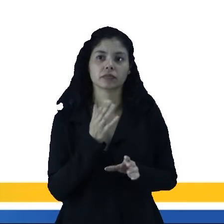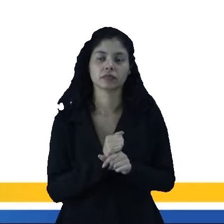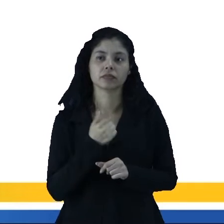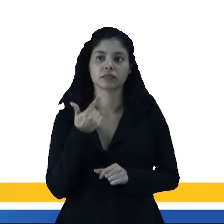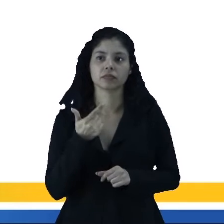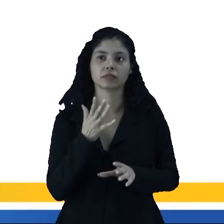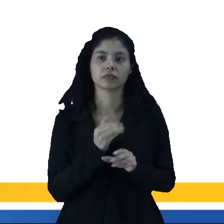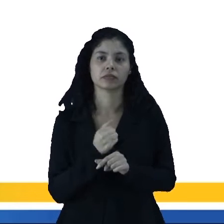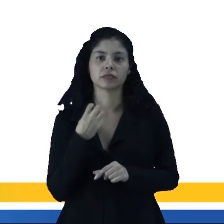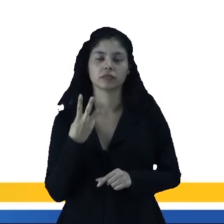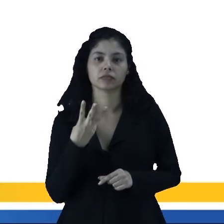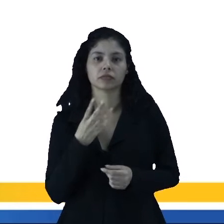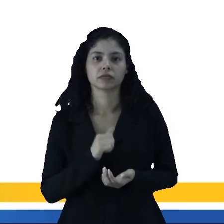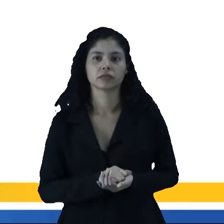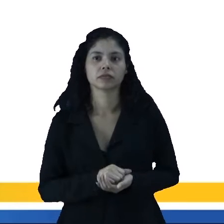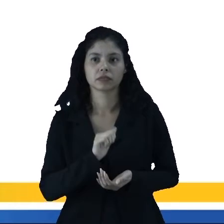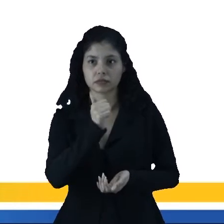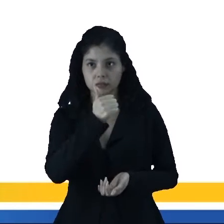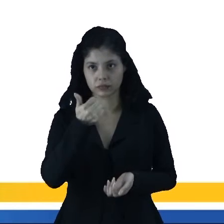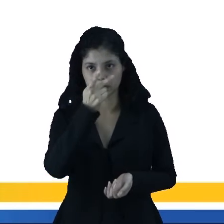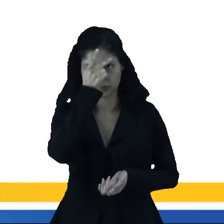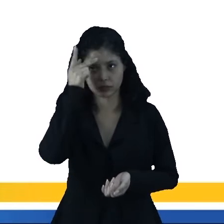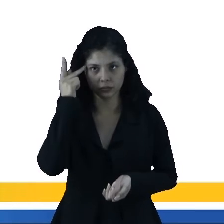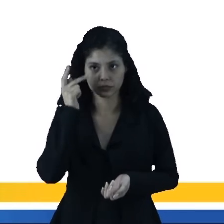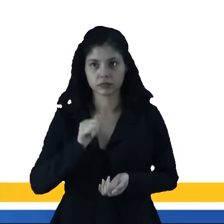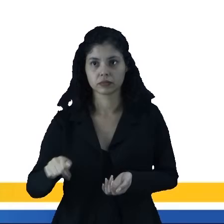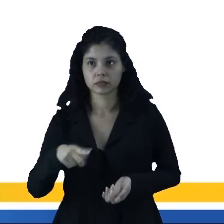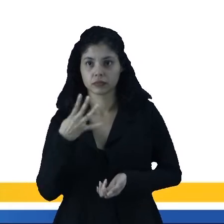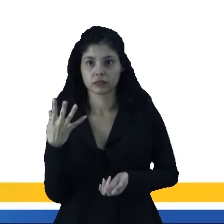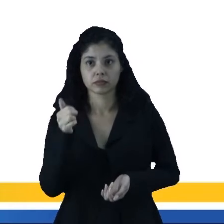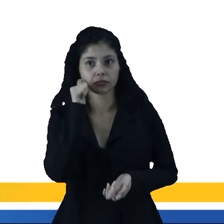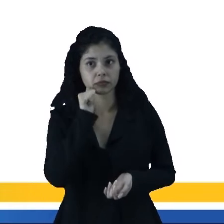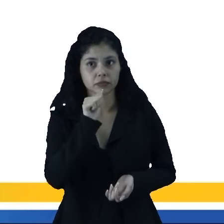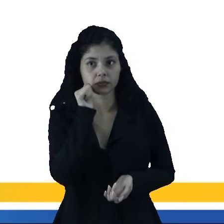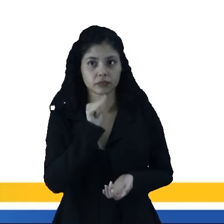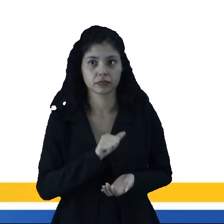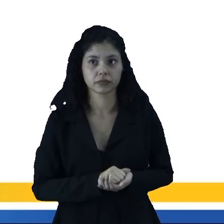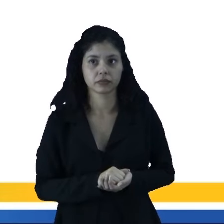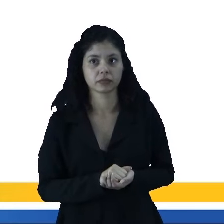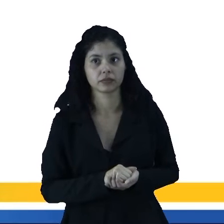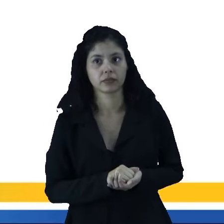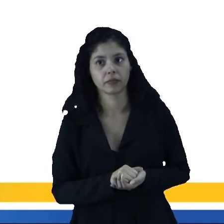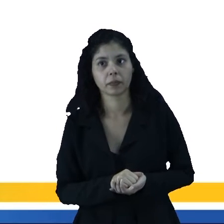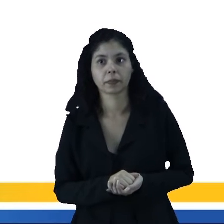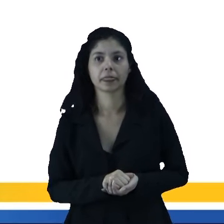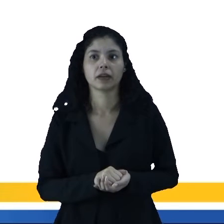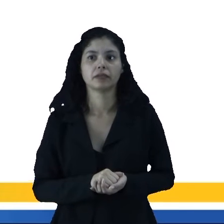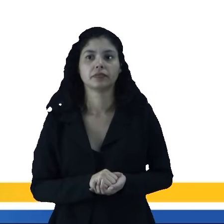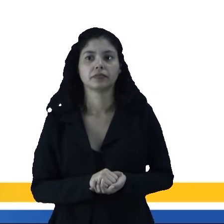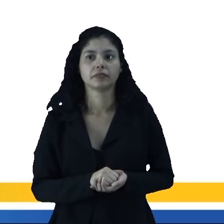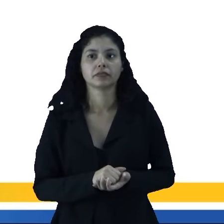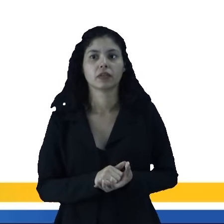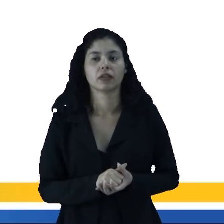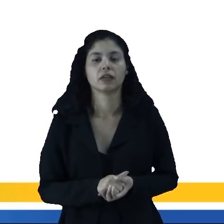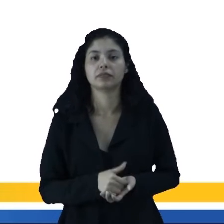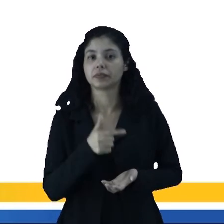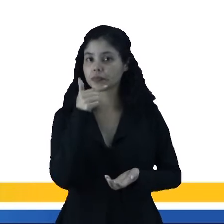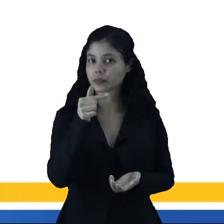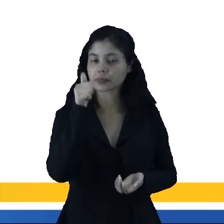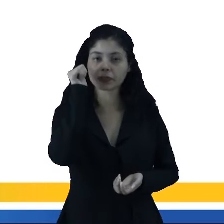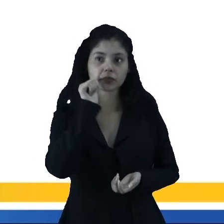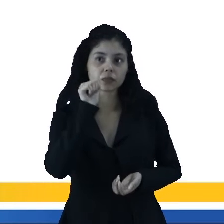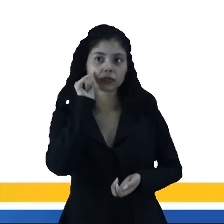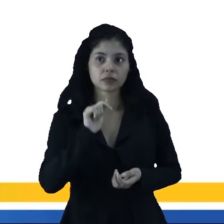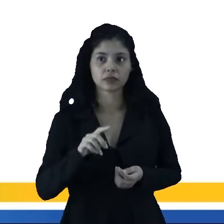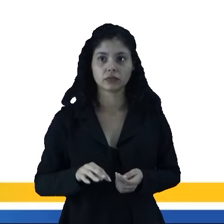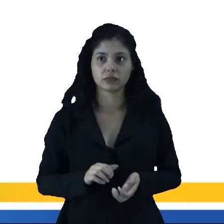2 mais 3, vou ter 11 pessoas. Quantas mulheres? Eu vou ter aí, no caso, 7